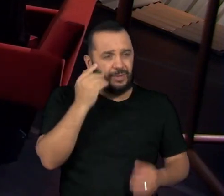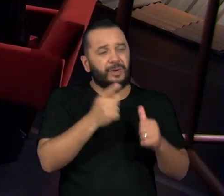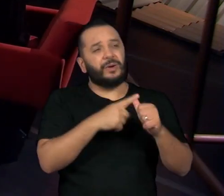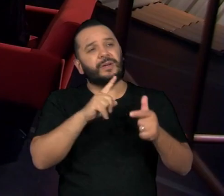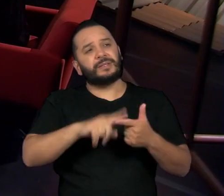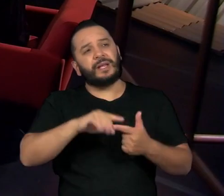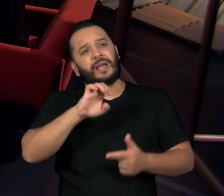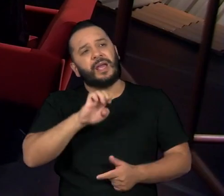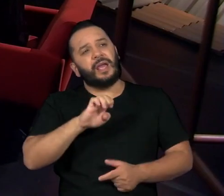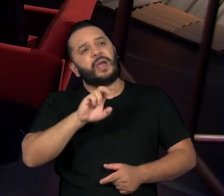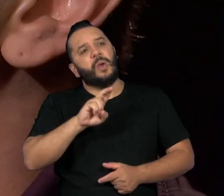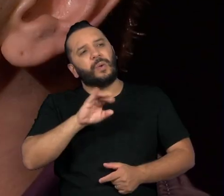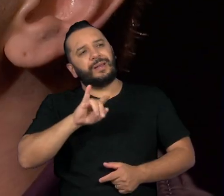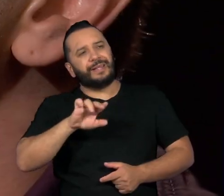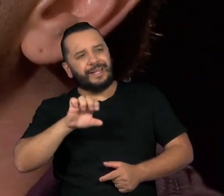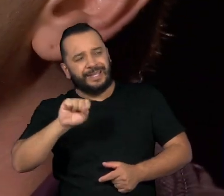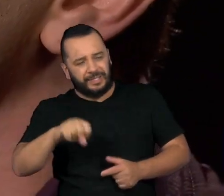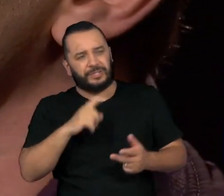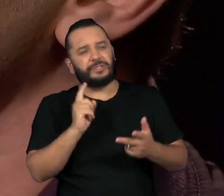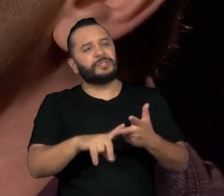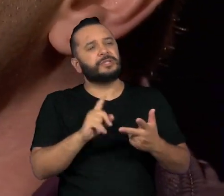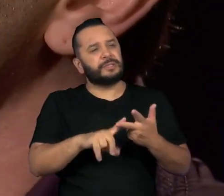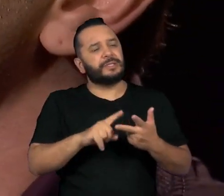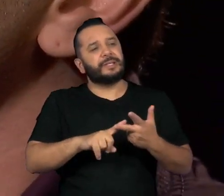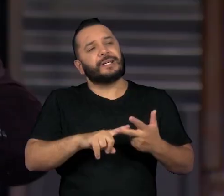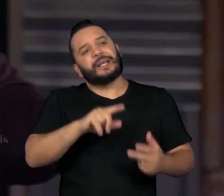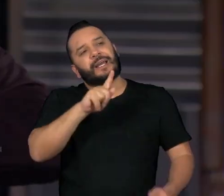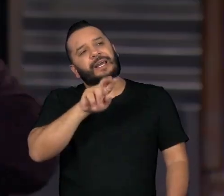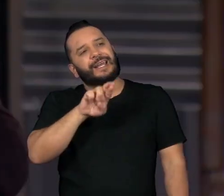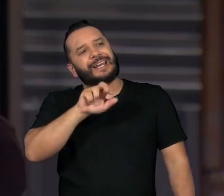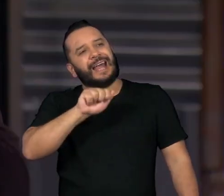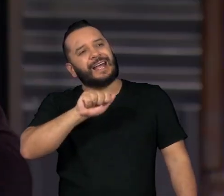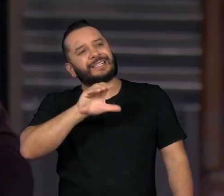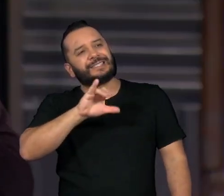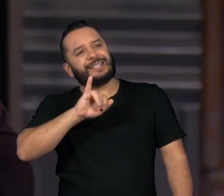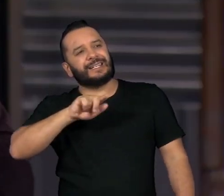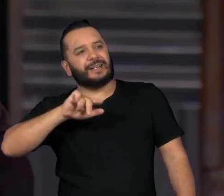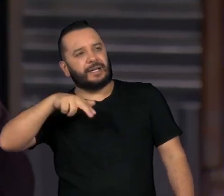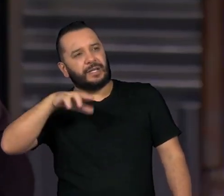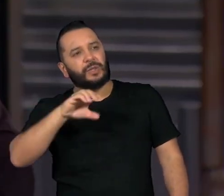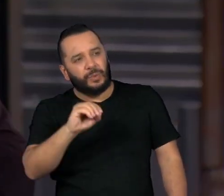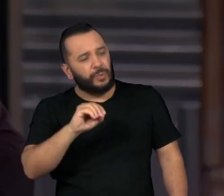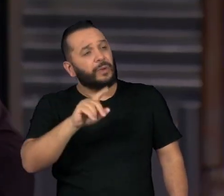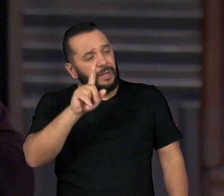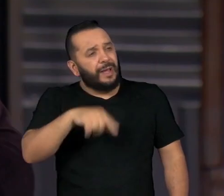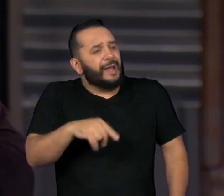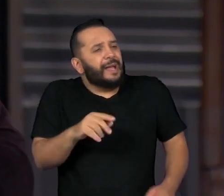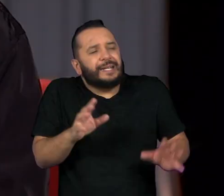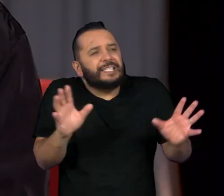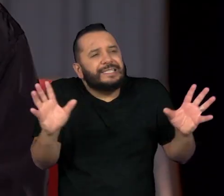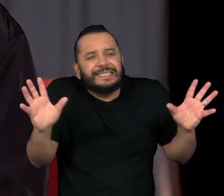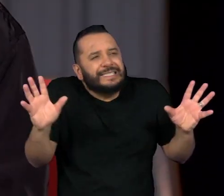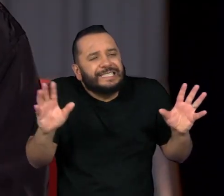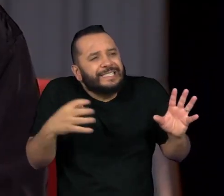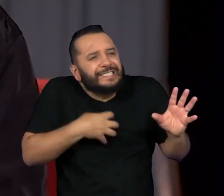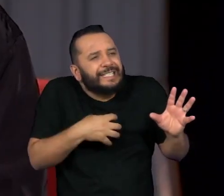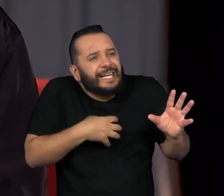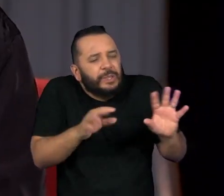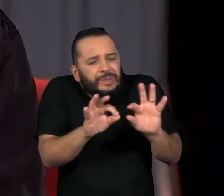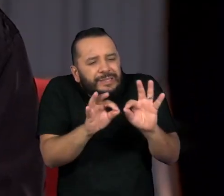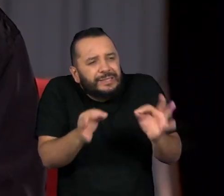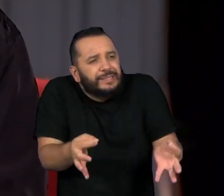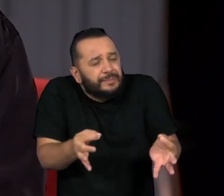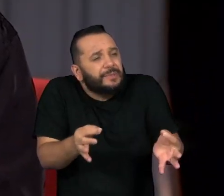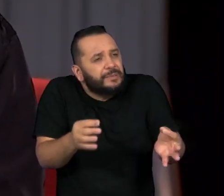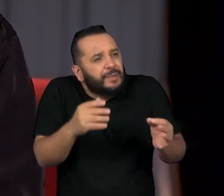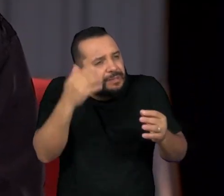muito não é isso? Sucinto, muito direto. Sucinto, mas tradutor de uma simplicidade, né? Sim. A gente precisa convidar